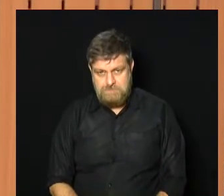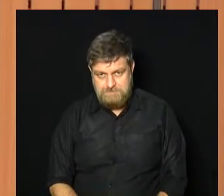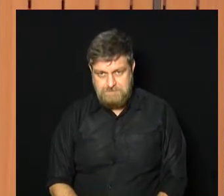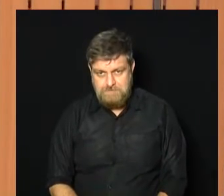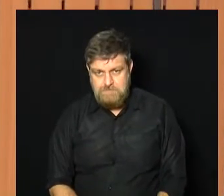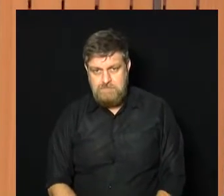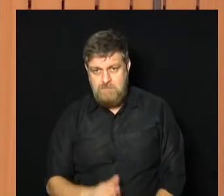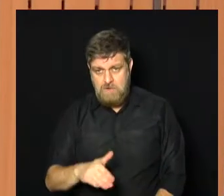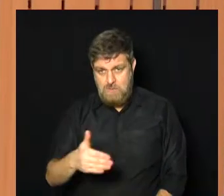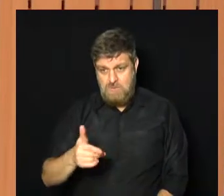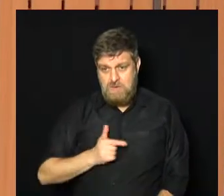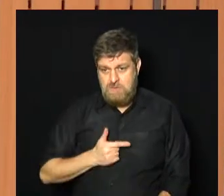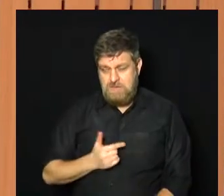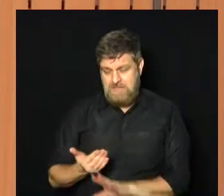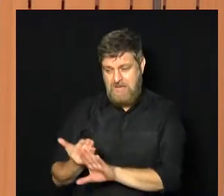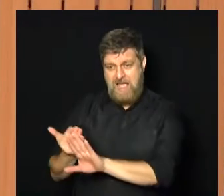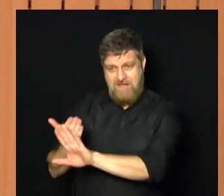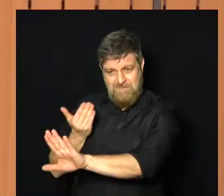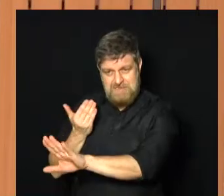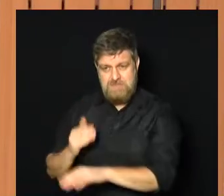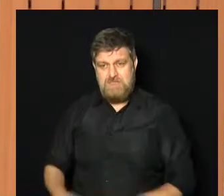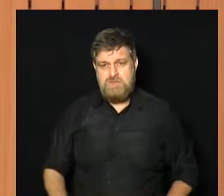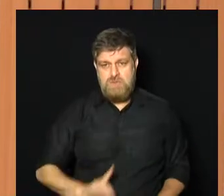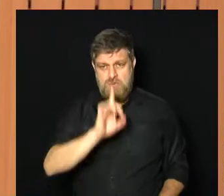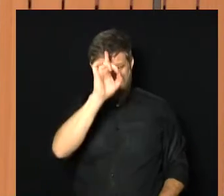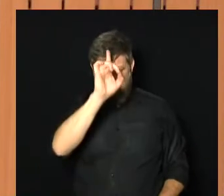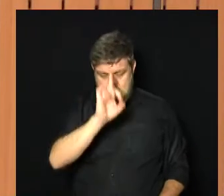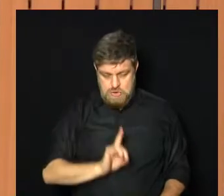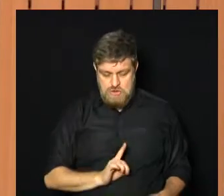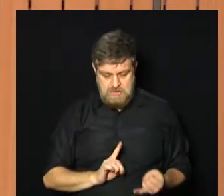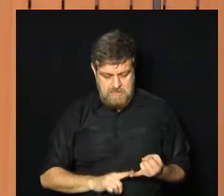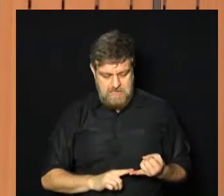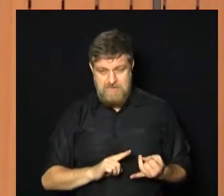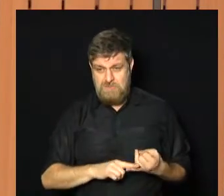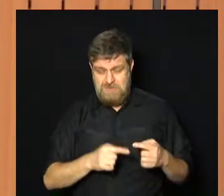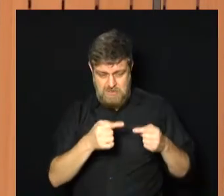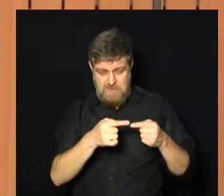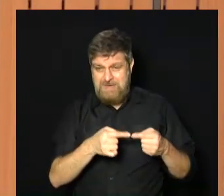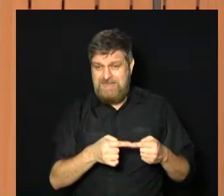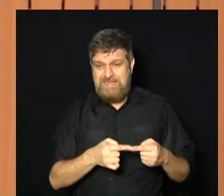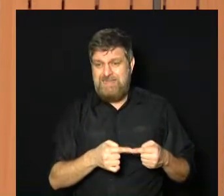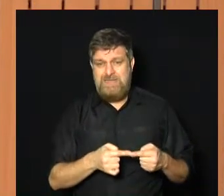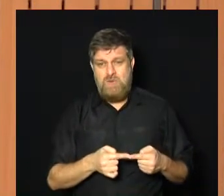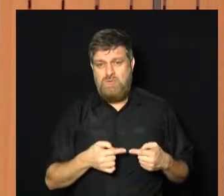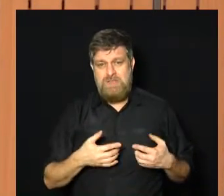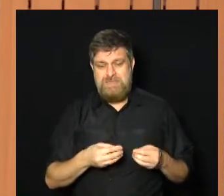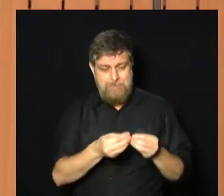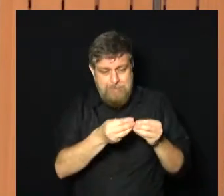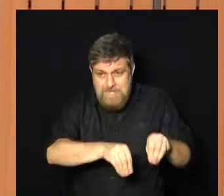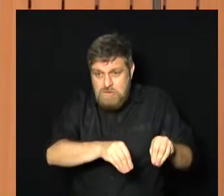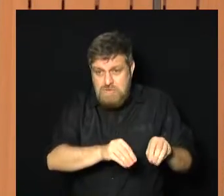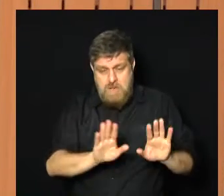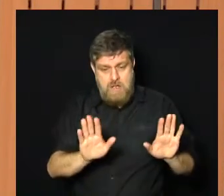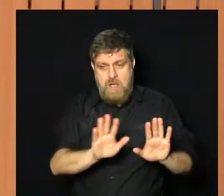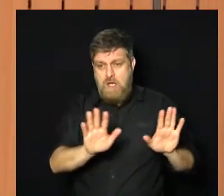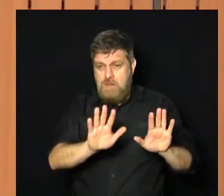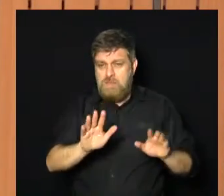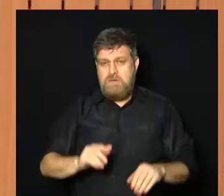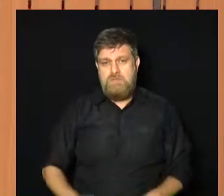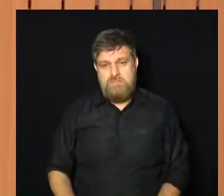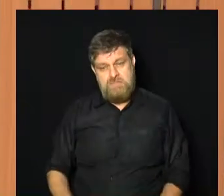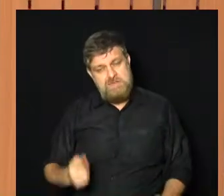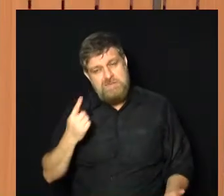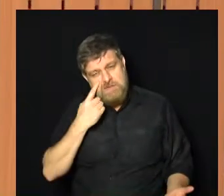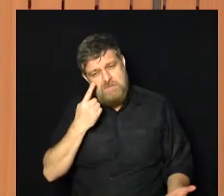quando consta o afastamento, os direitos previdenciários, outros direitos vinculados não estariam comprometidos. Mas é evidente que